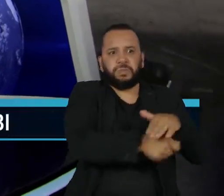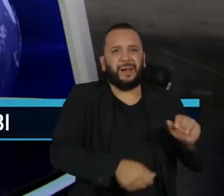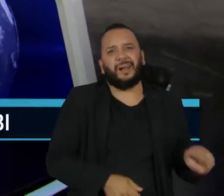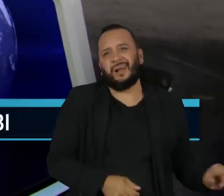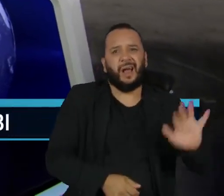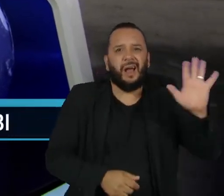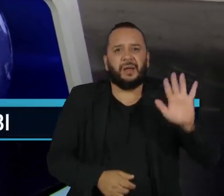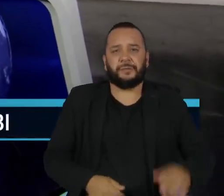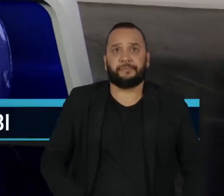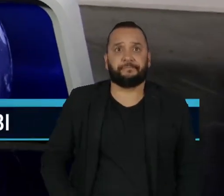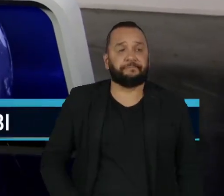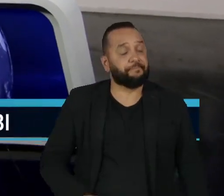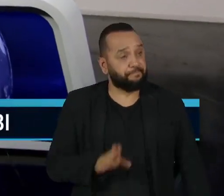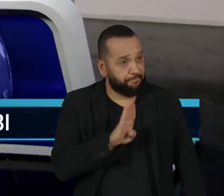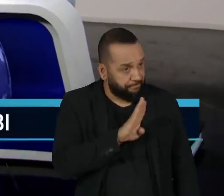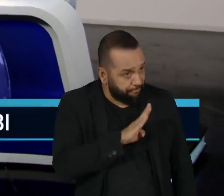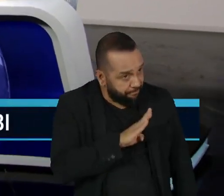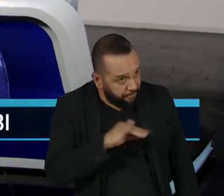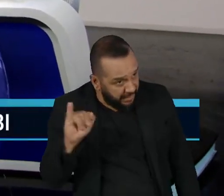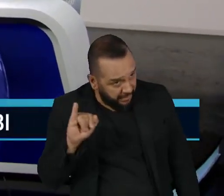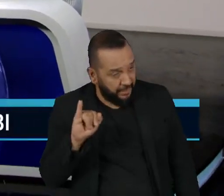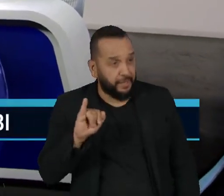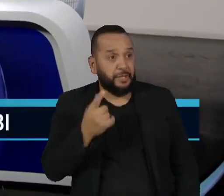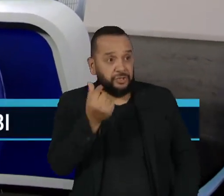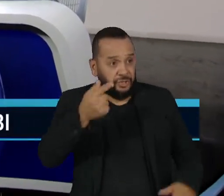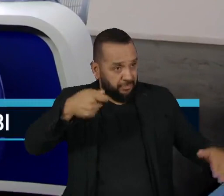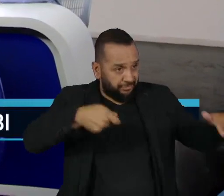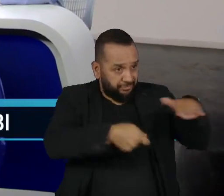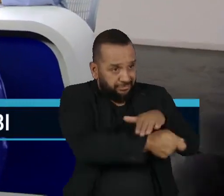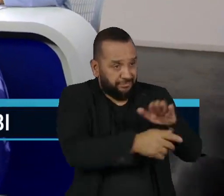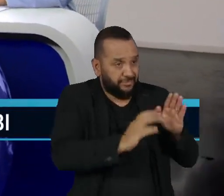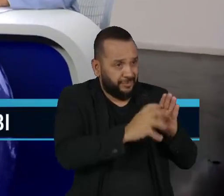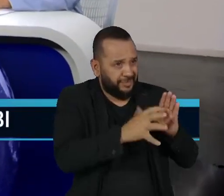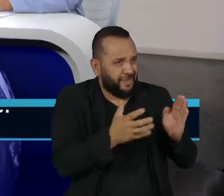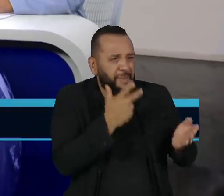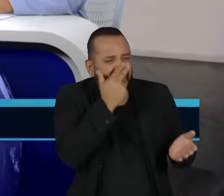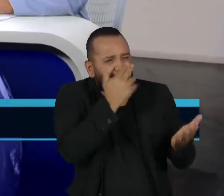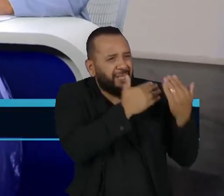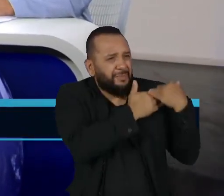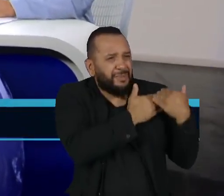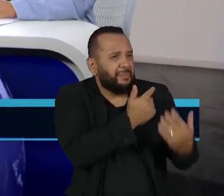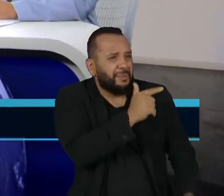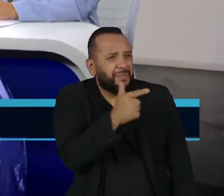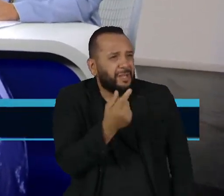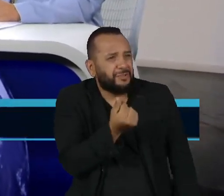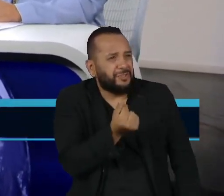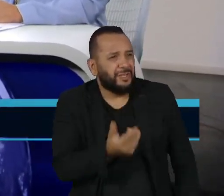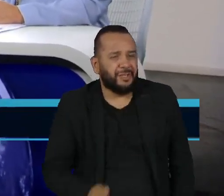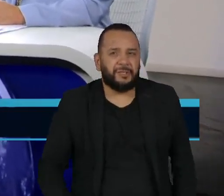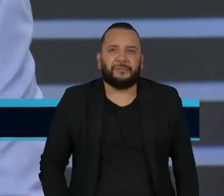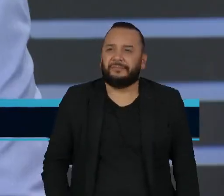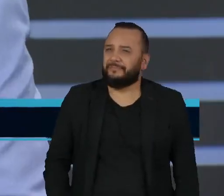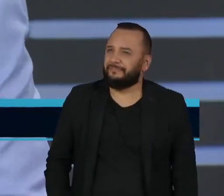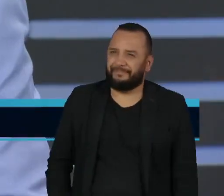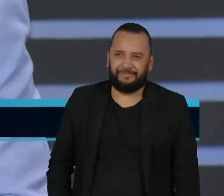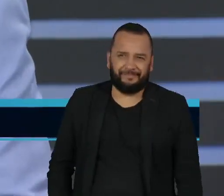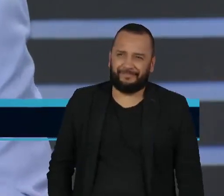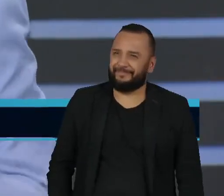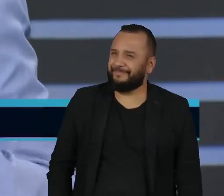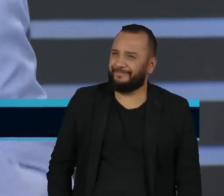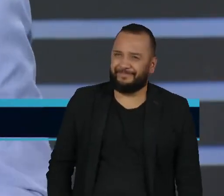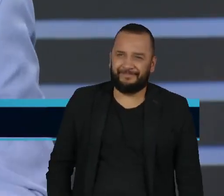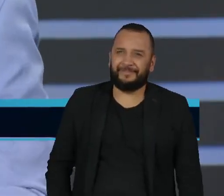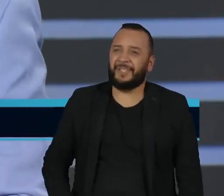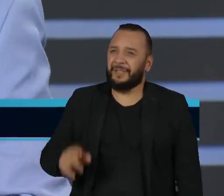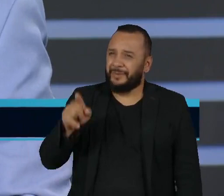deputados, os bilhões do fundo eleitoral vão na contramão do debate sobre responsabilidade fiscal, né? Mas muito na contramão. Você